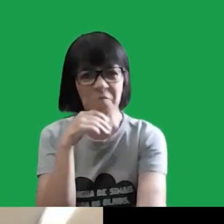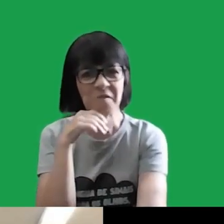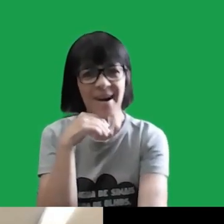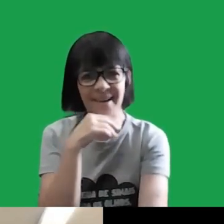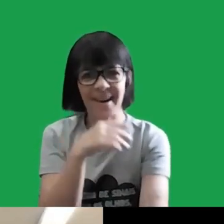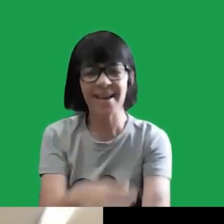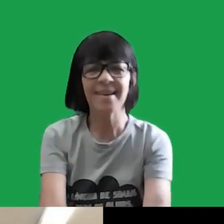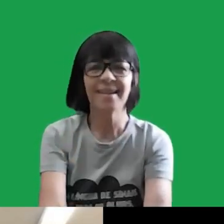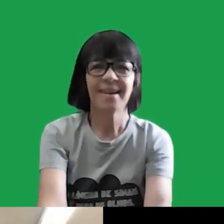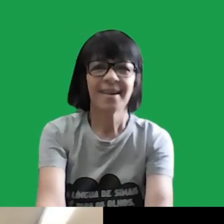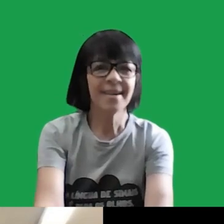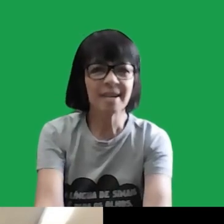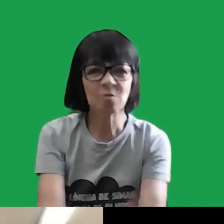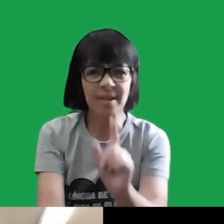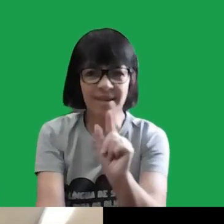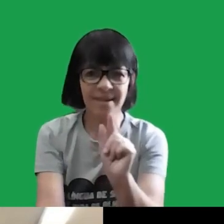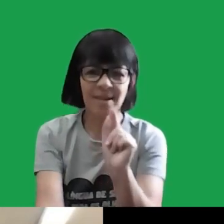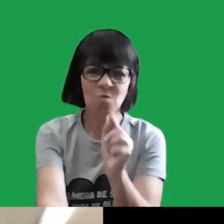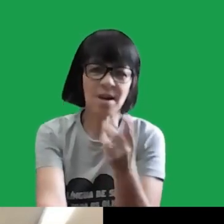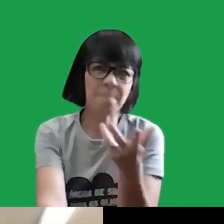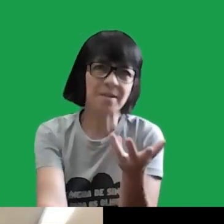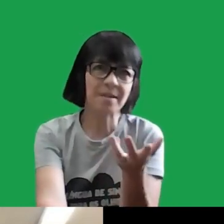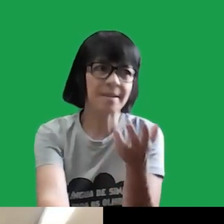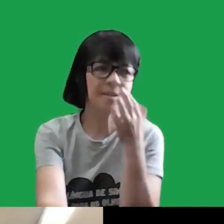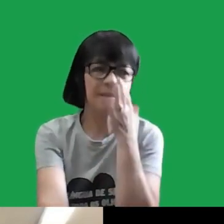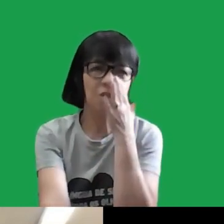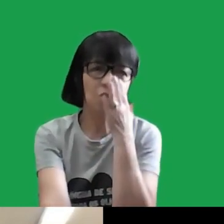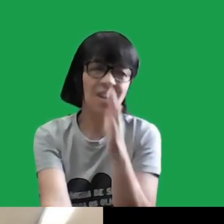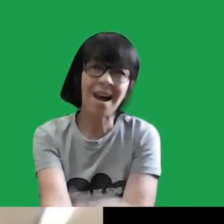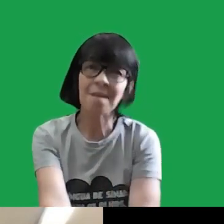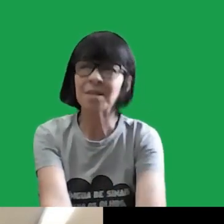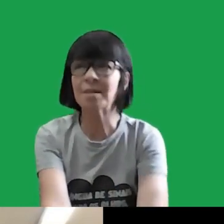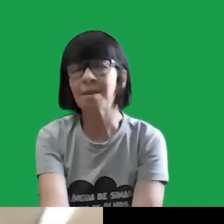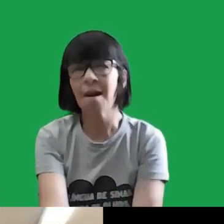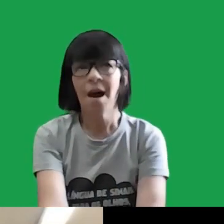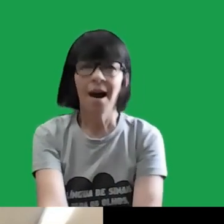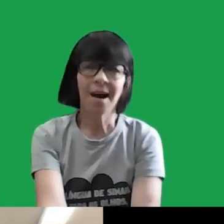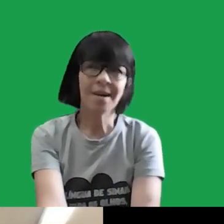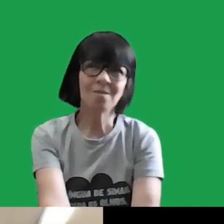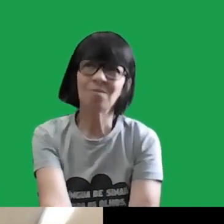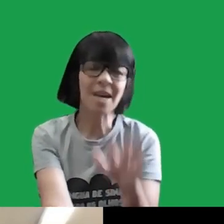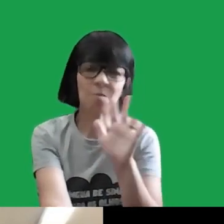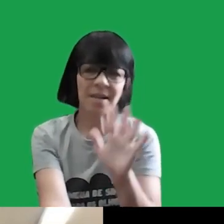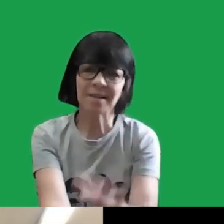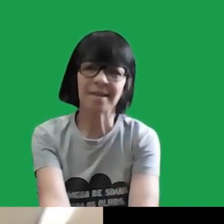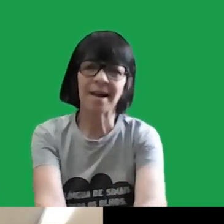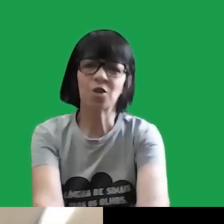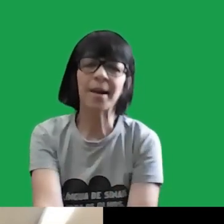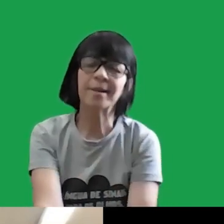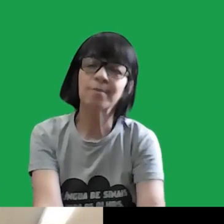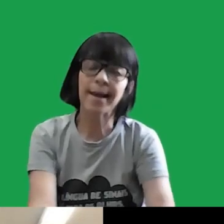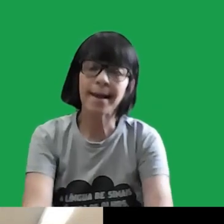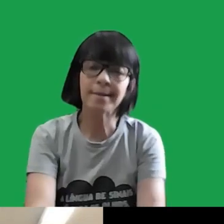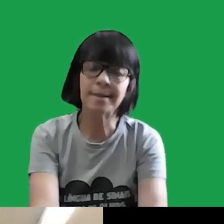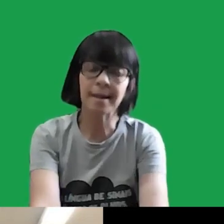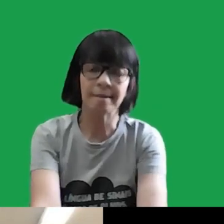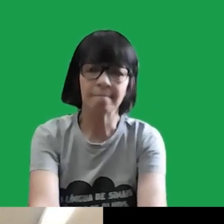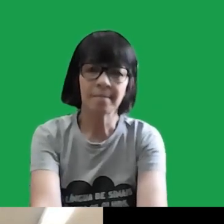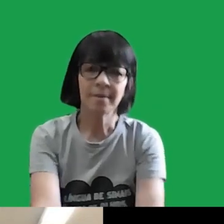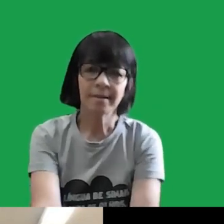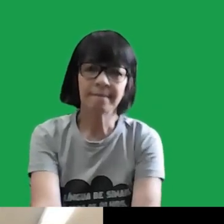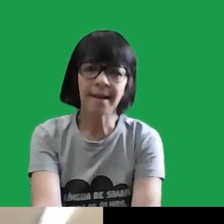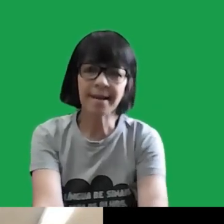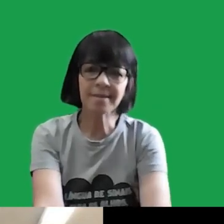Ou vai ou vai, né? E não tem, e nunca pensa, assim, tem gente que fala, não tenho mais idade para isso. Tem